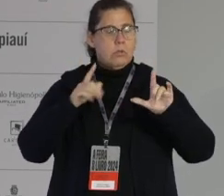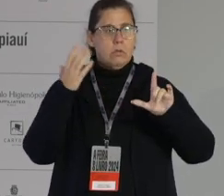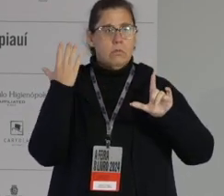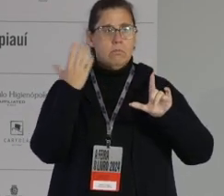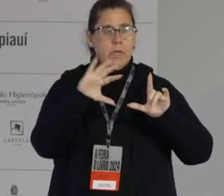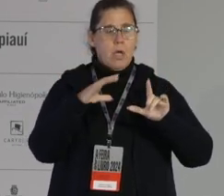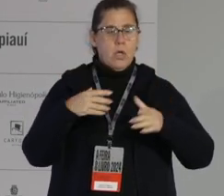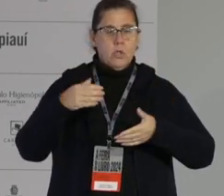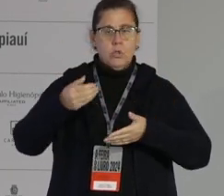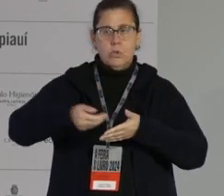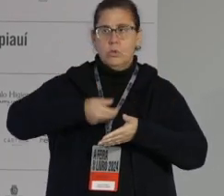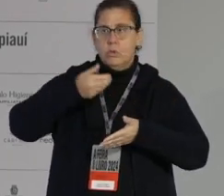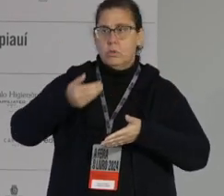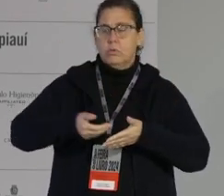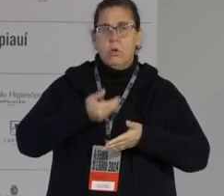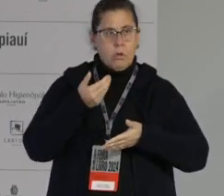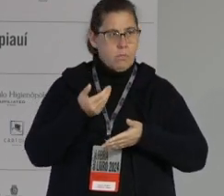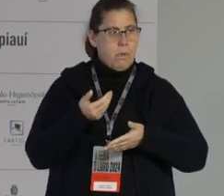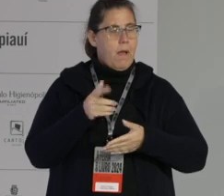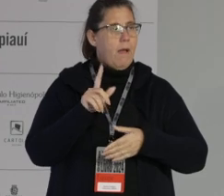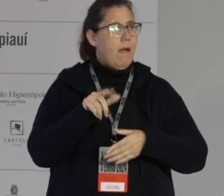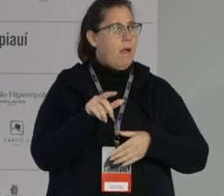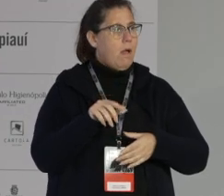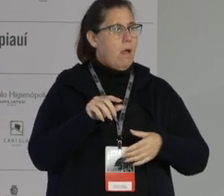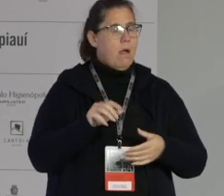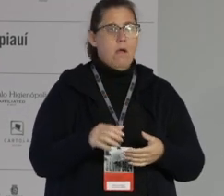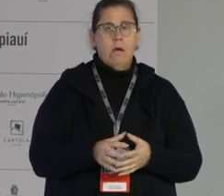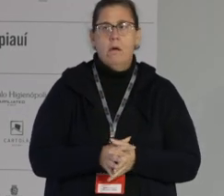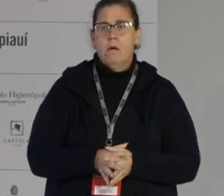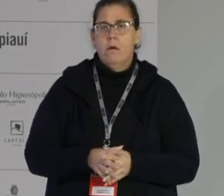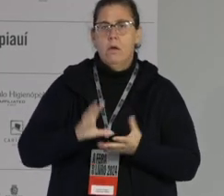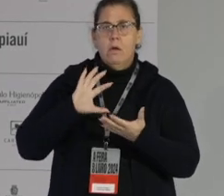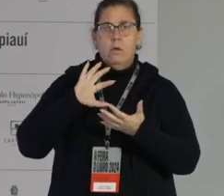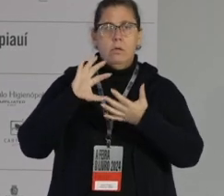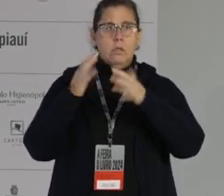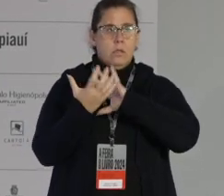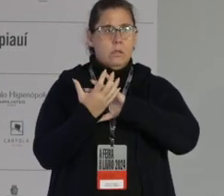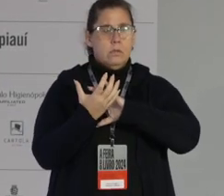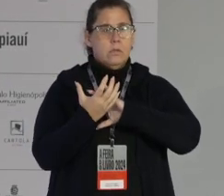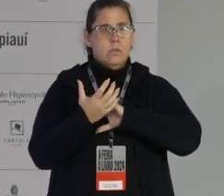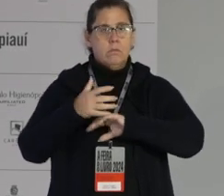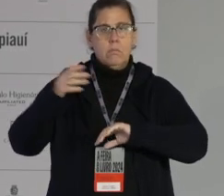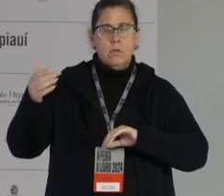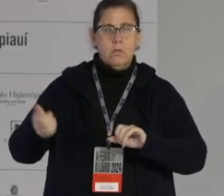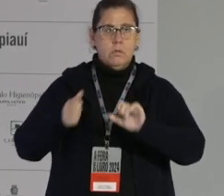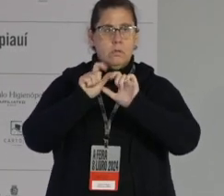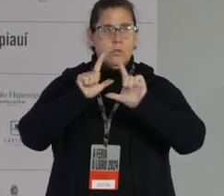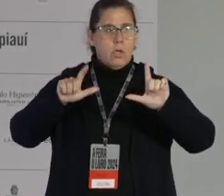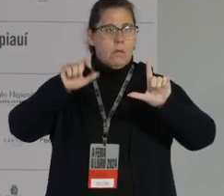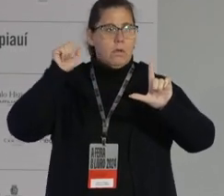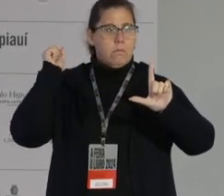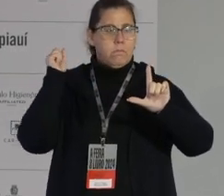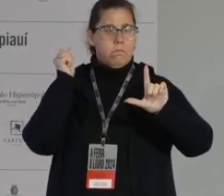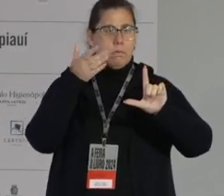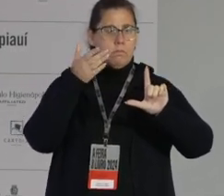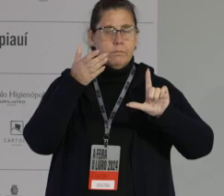sopa. Mais do que Macunaíma, é um ativista do clima que jogou uma sopa no quadro do Debré.